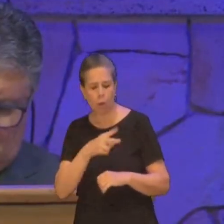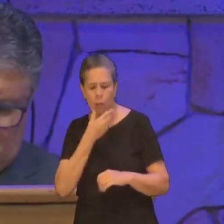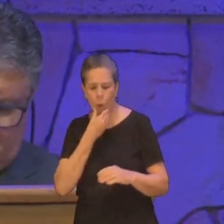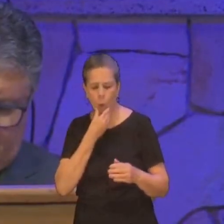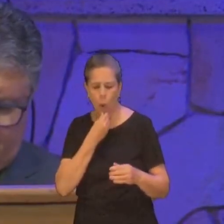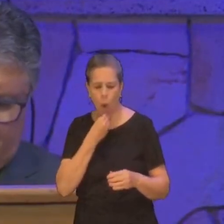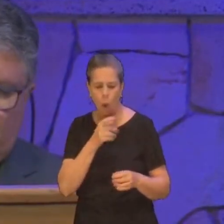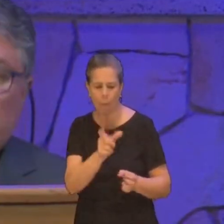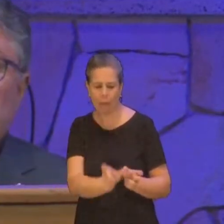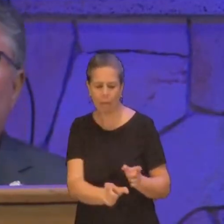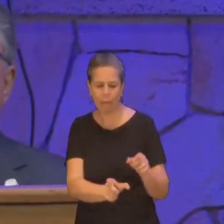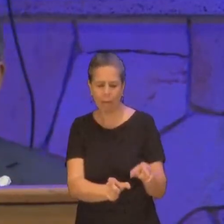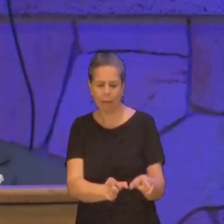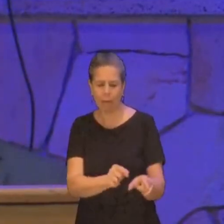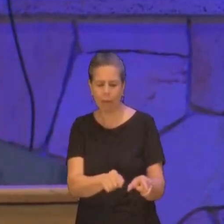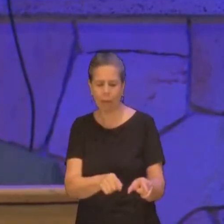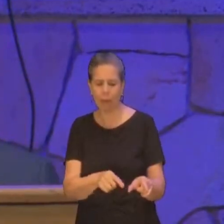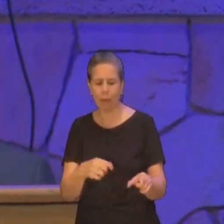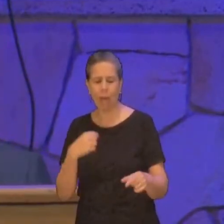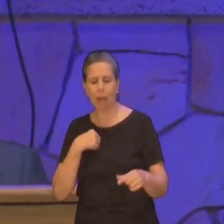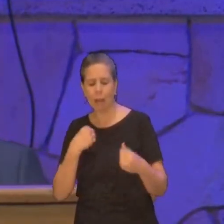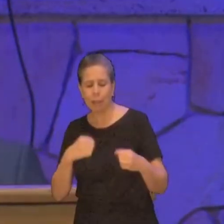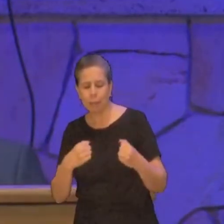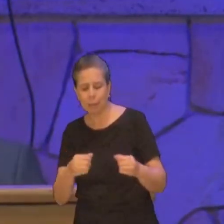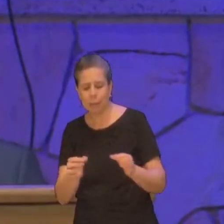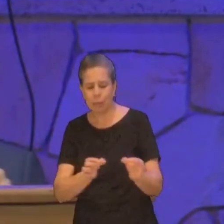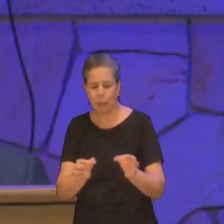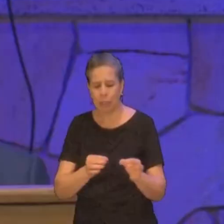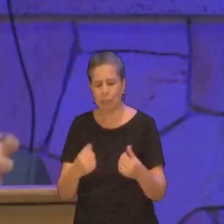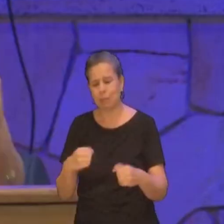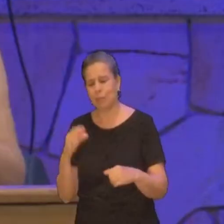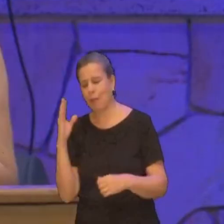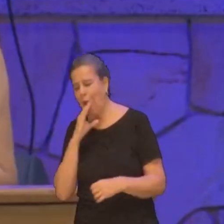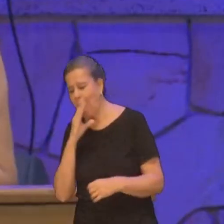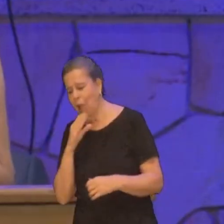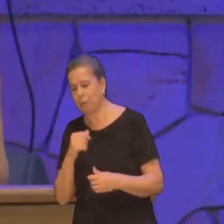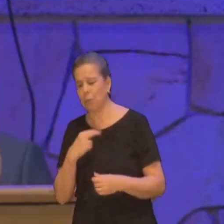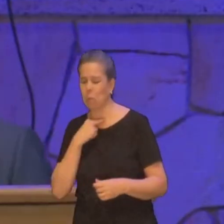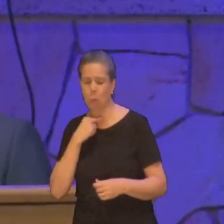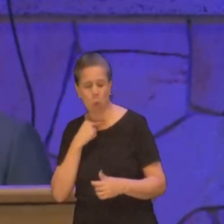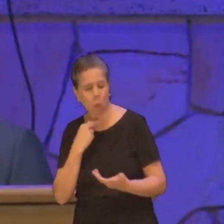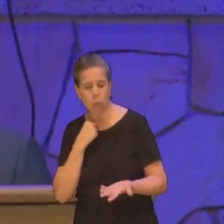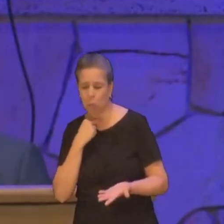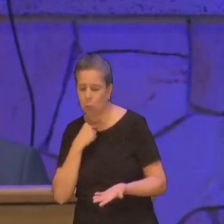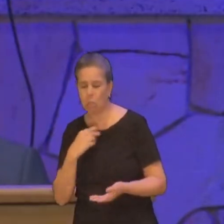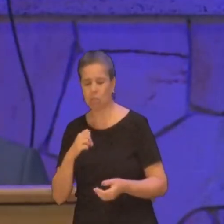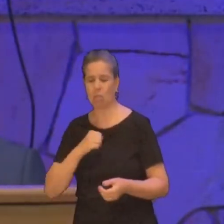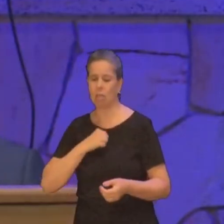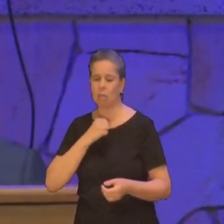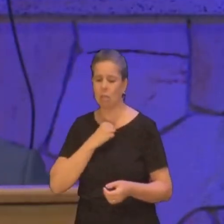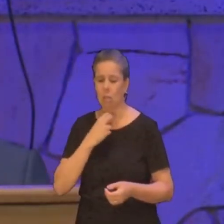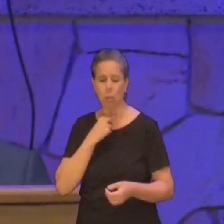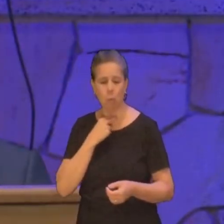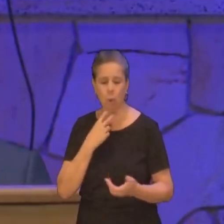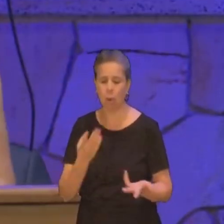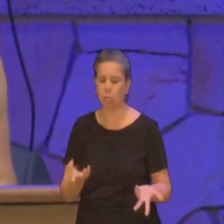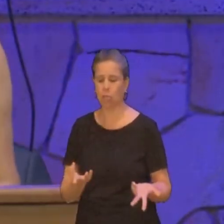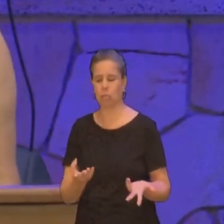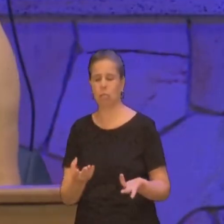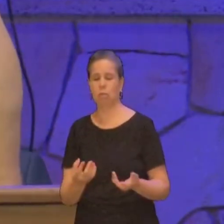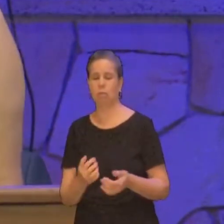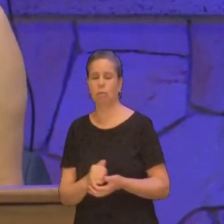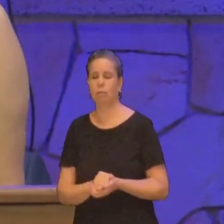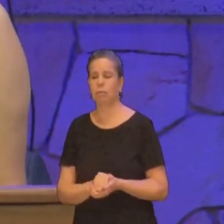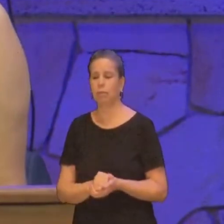que organizar uma coisa para o culto, eu tenho que sair correndo. Agora eu não posso adoecer, eu sou sacerdote, eu vou contaminar o povo que vai vir